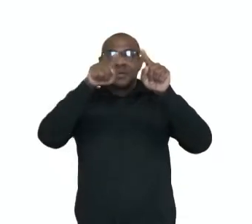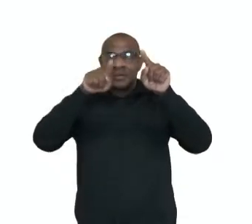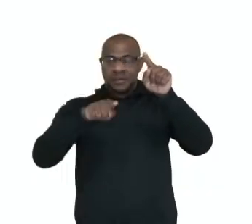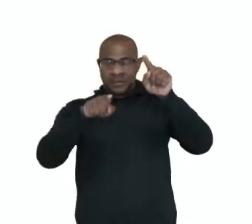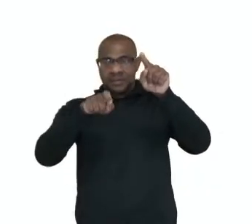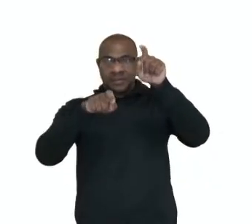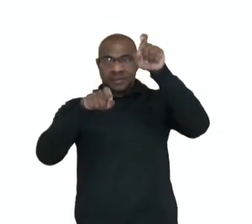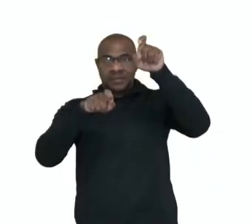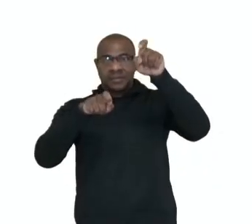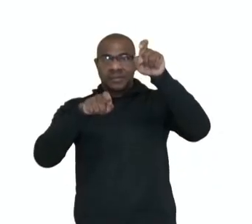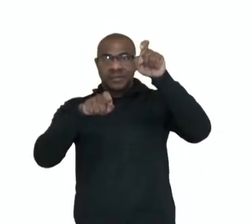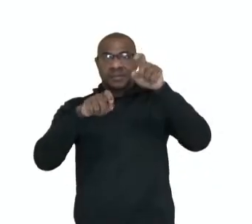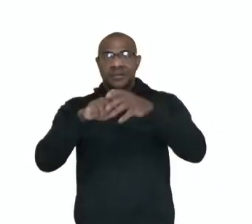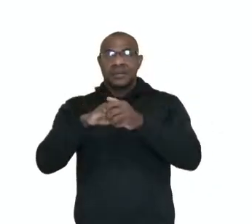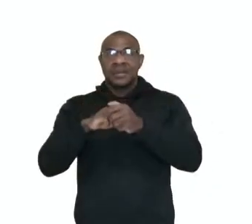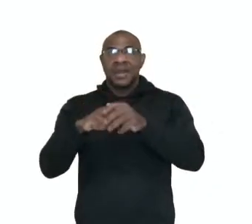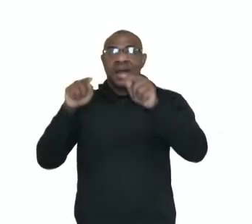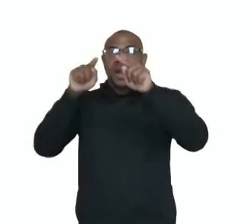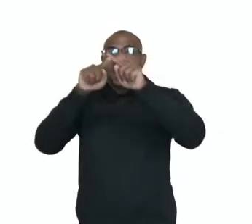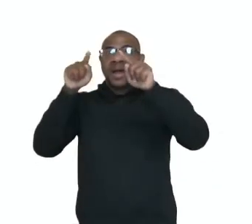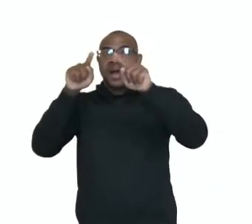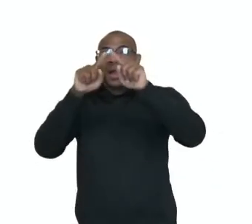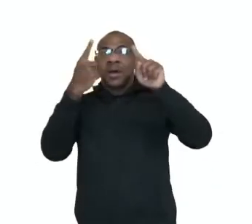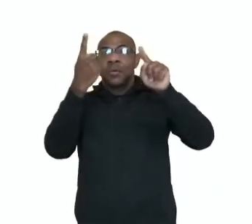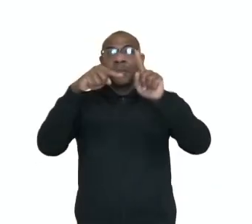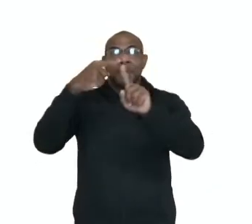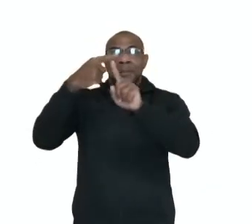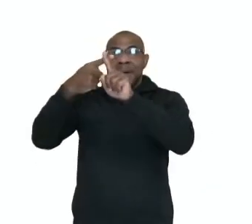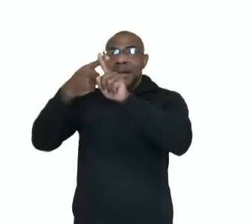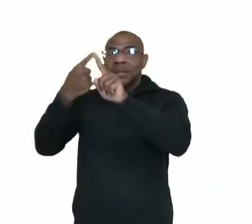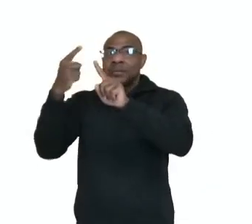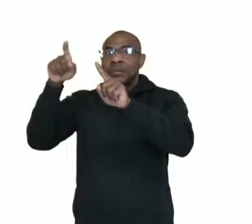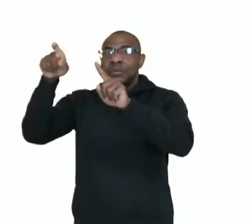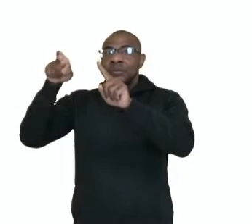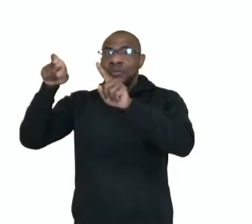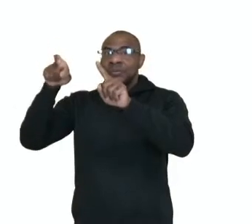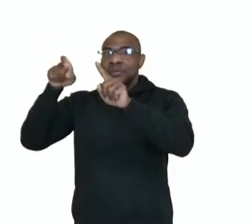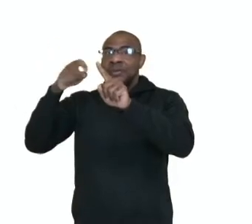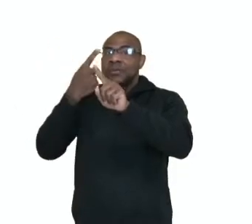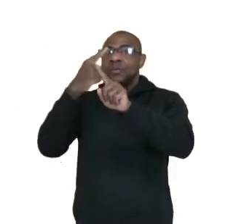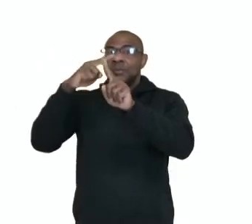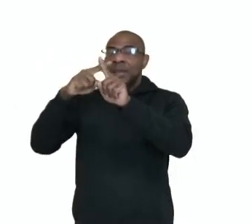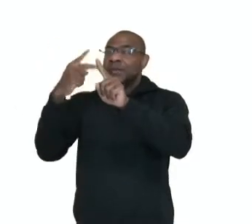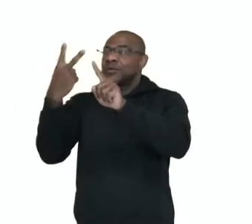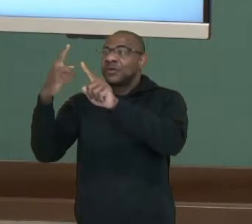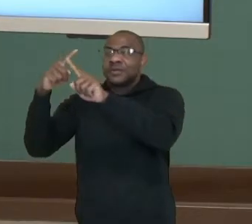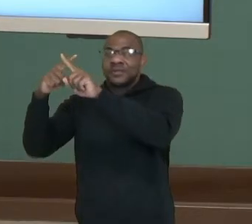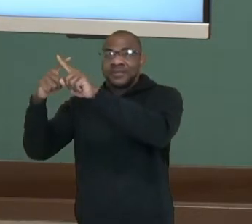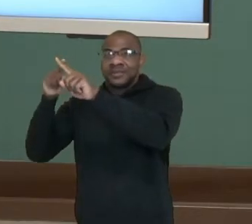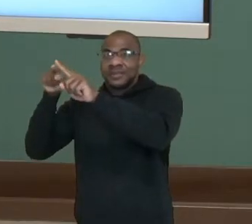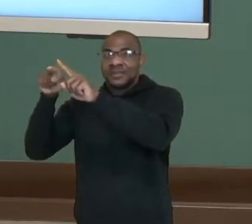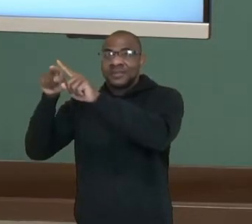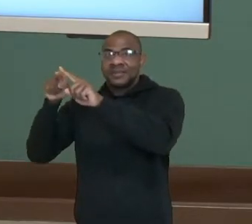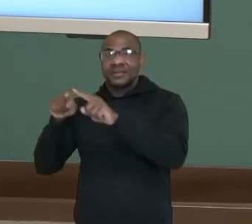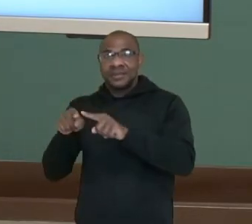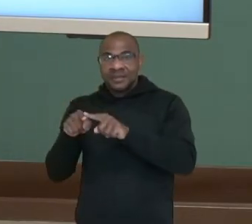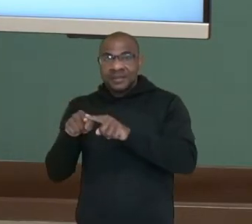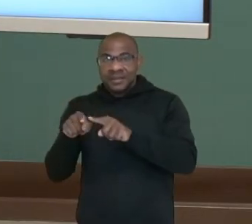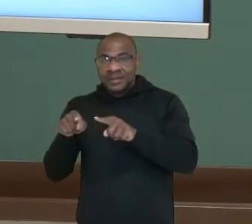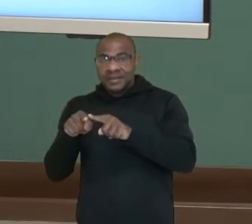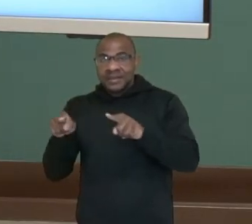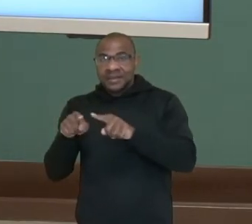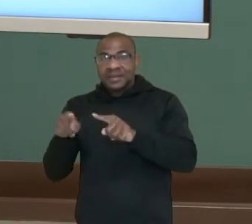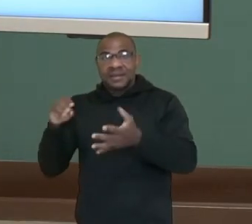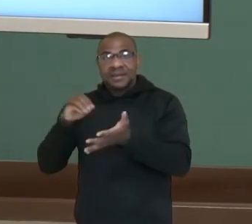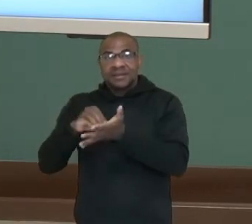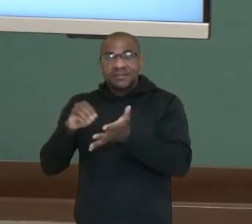lado maior é 1 mais 2x, o lado de cima aqui, ó, 1 mais 2x. O lado de baixo está